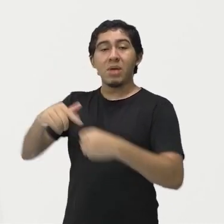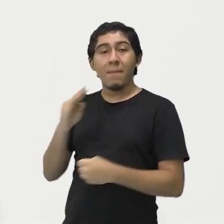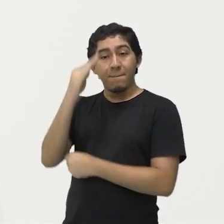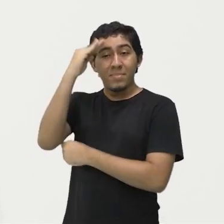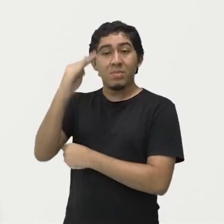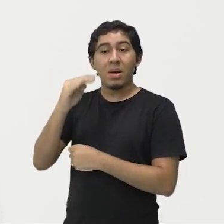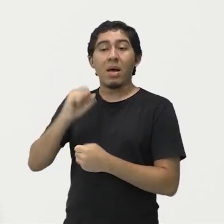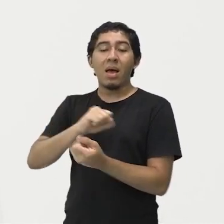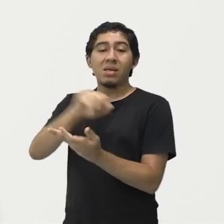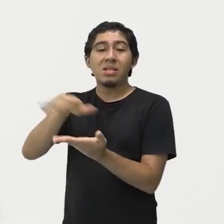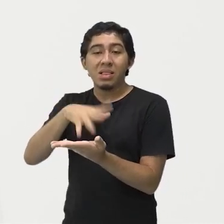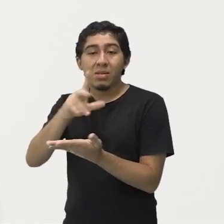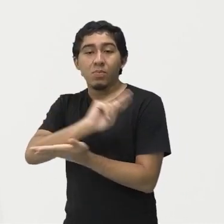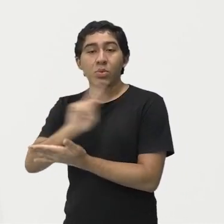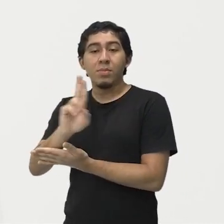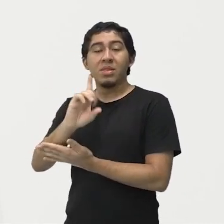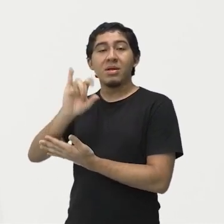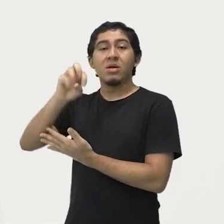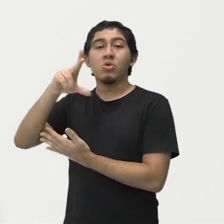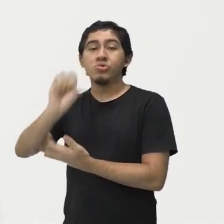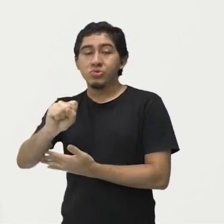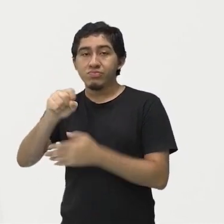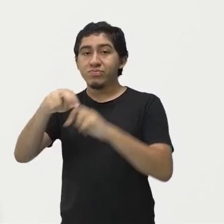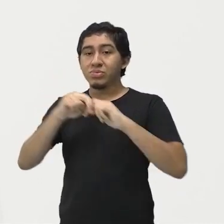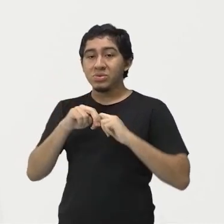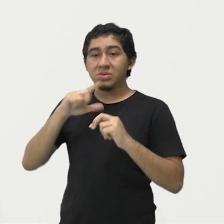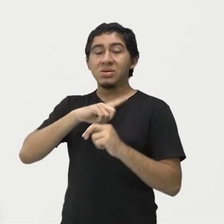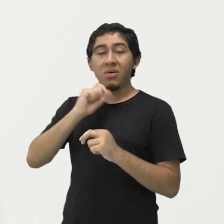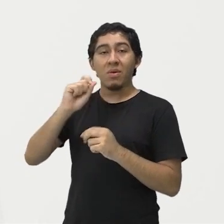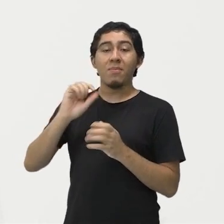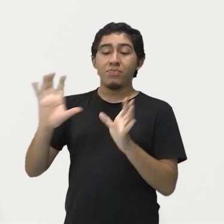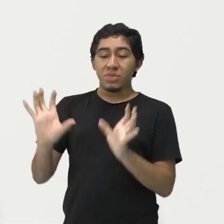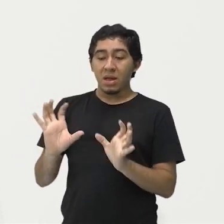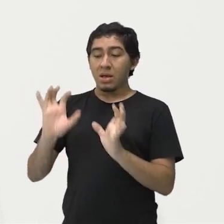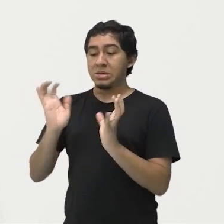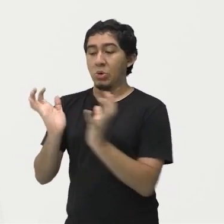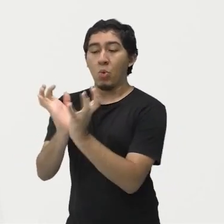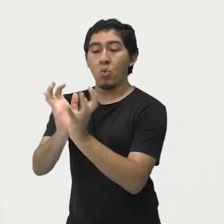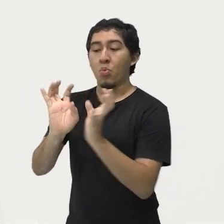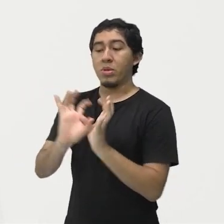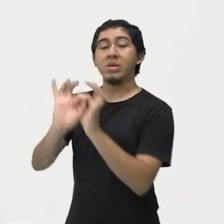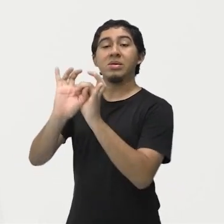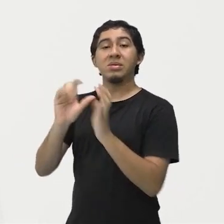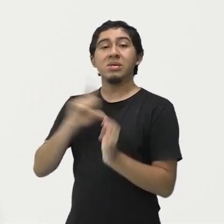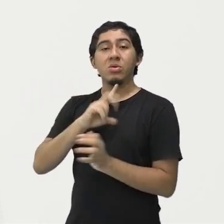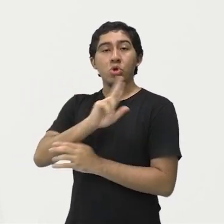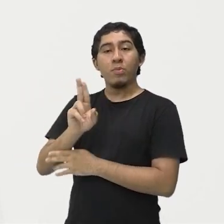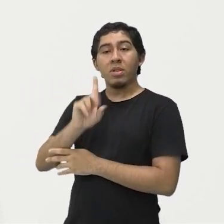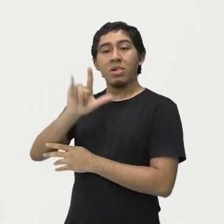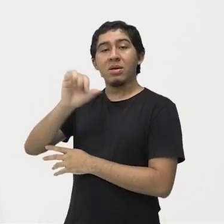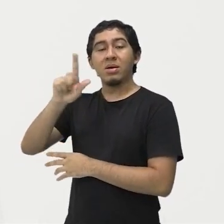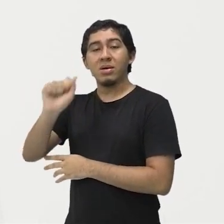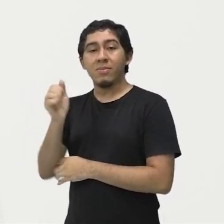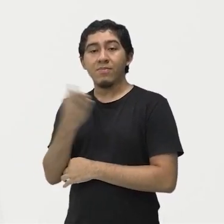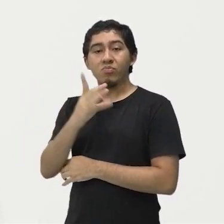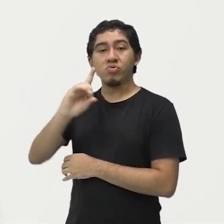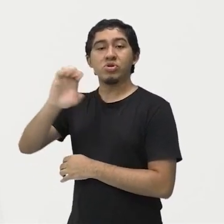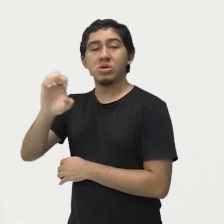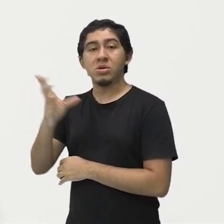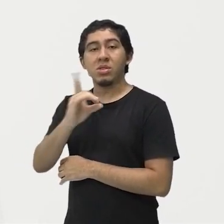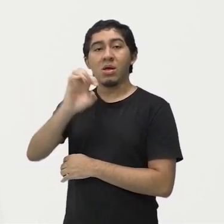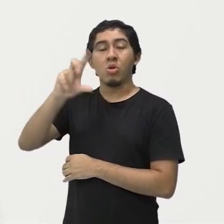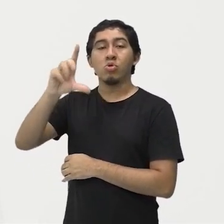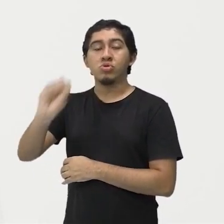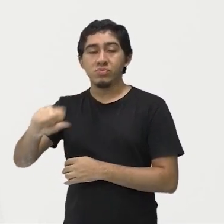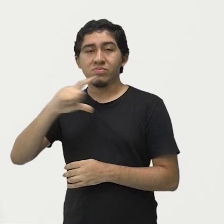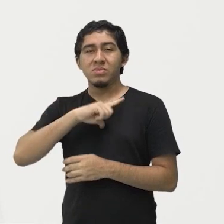como a Liga de Delos. E era aonde um tesouro foi guardado para financiar a